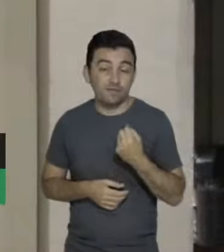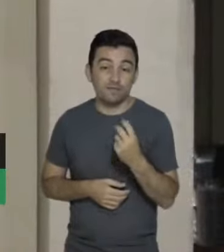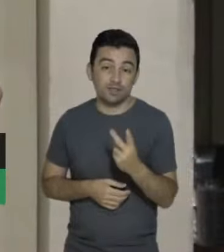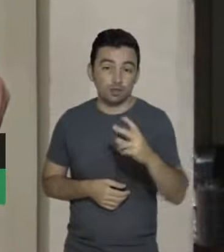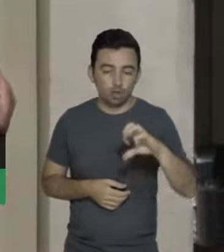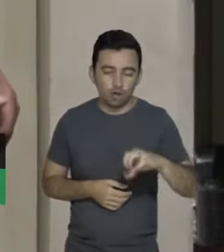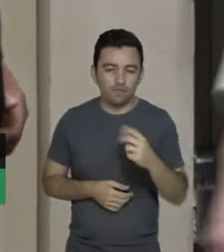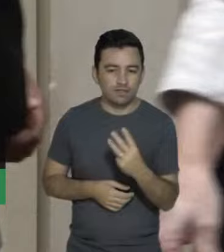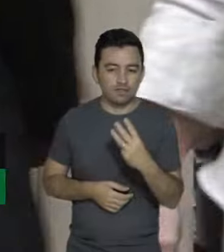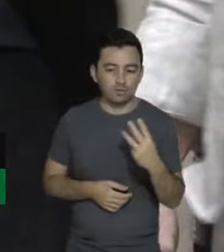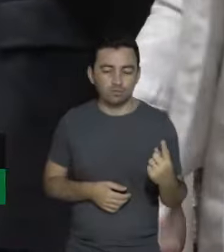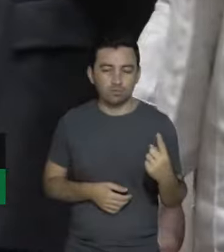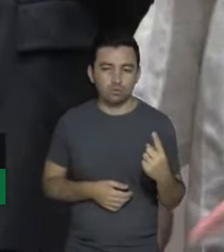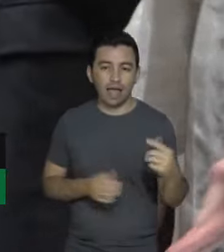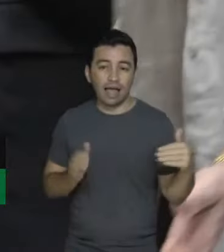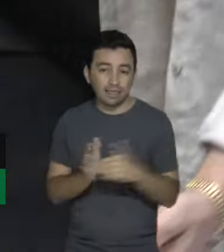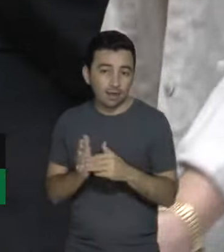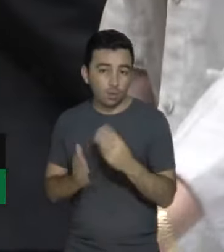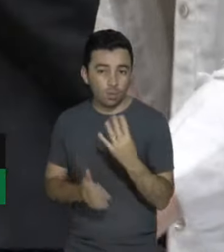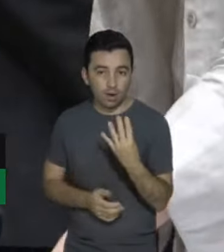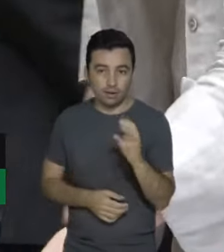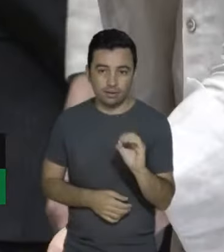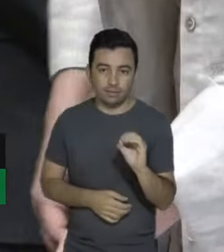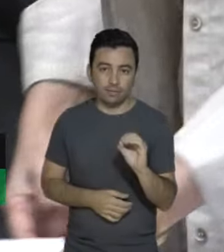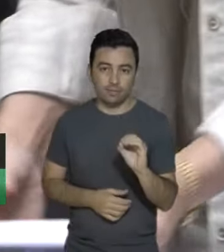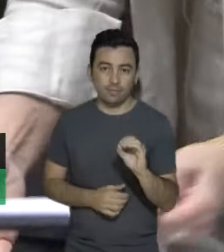31 a 40